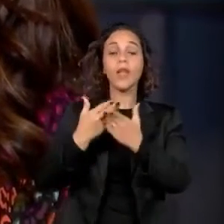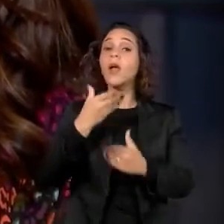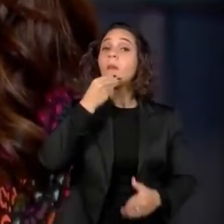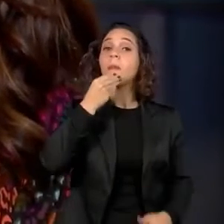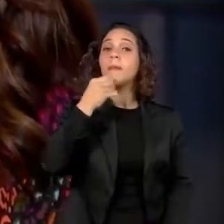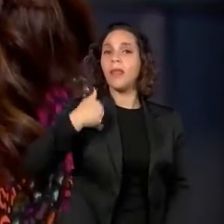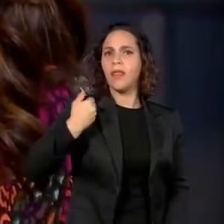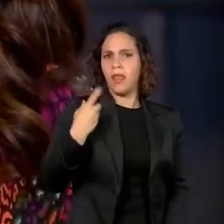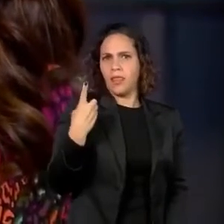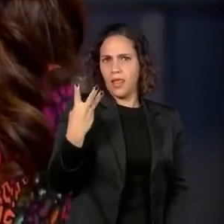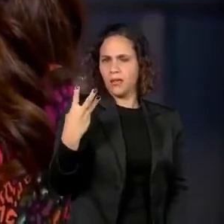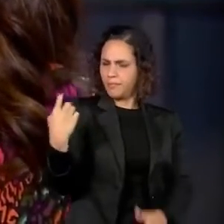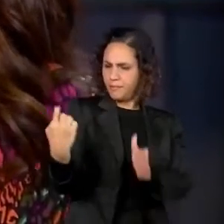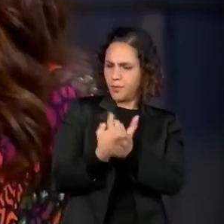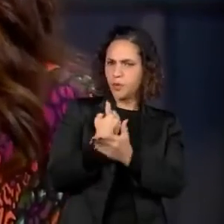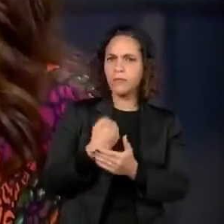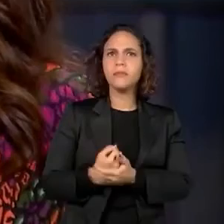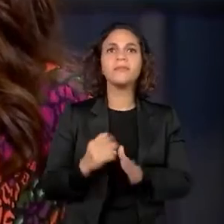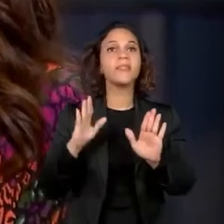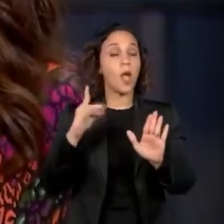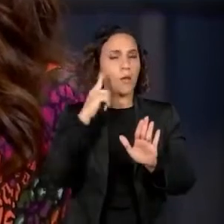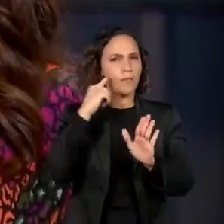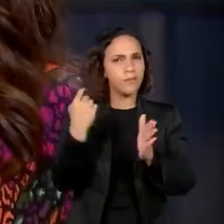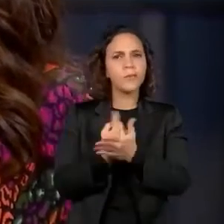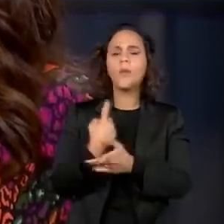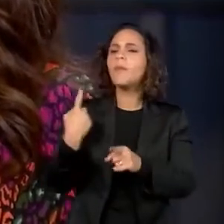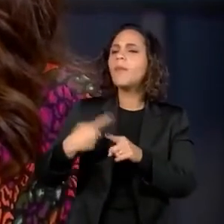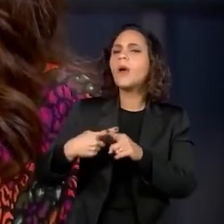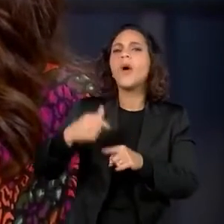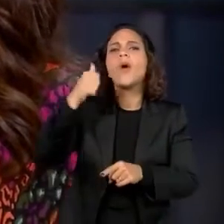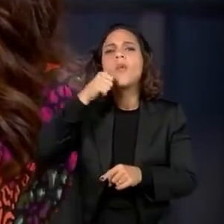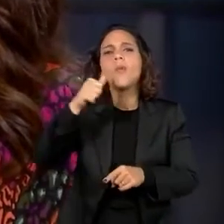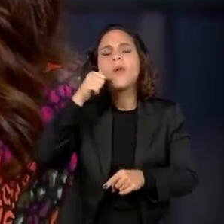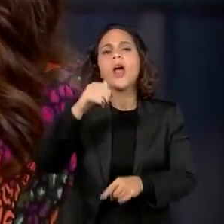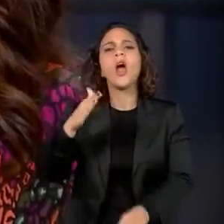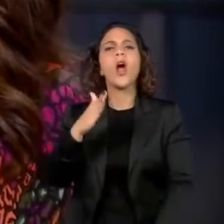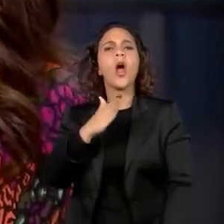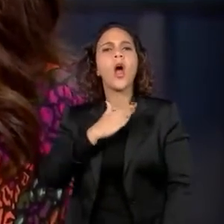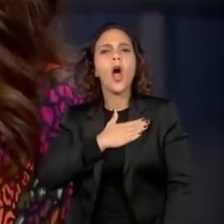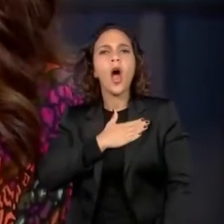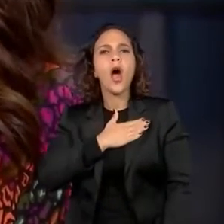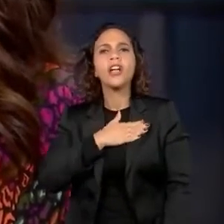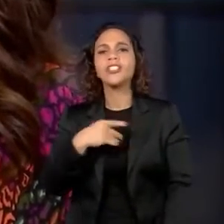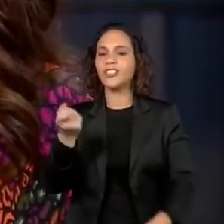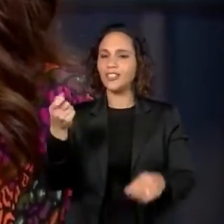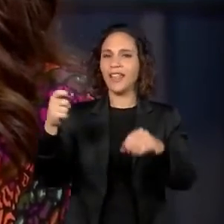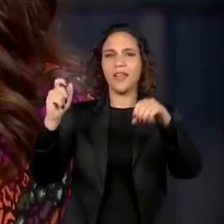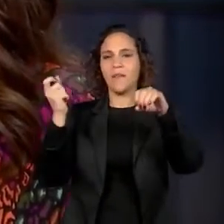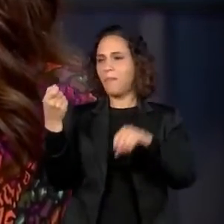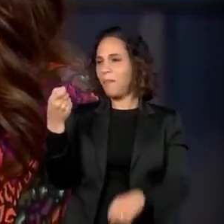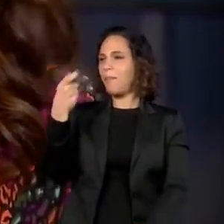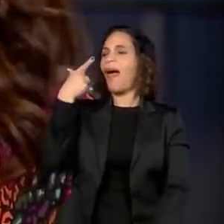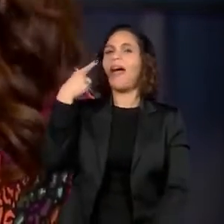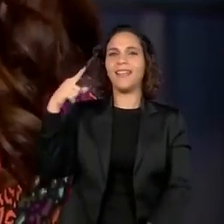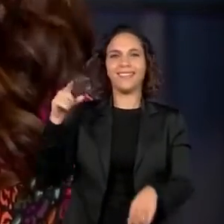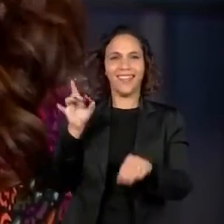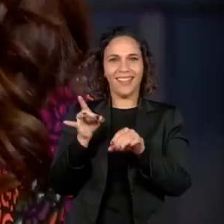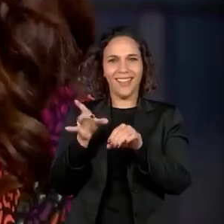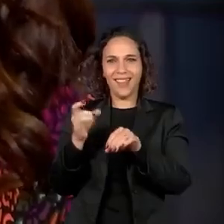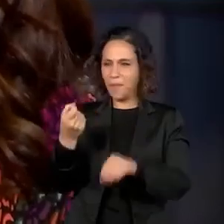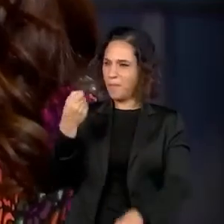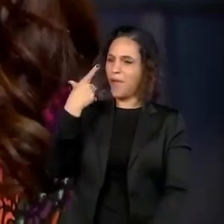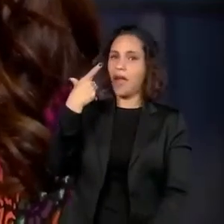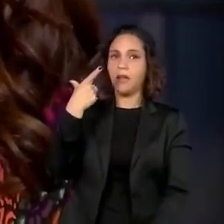13 anos me perguntou olha a pergunta, por que as mulheres gostam que ejacule na cara? Hum.